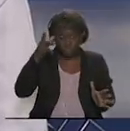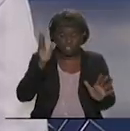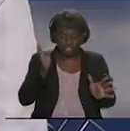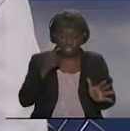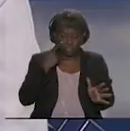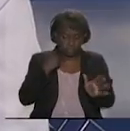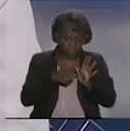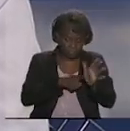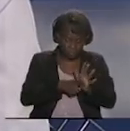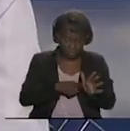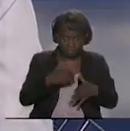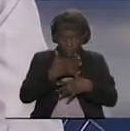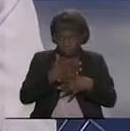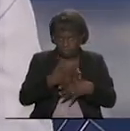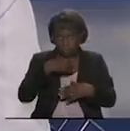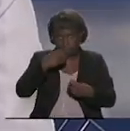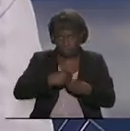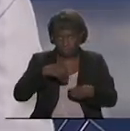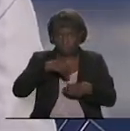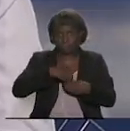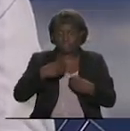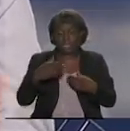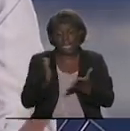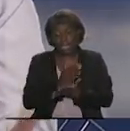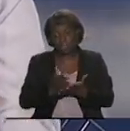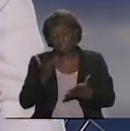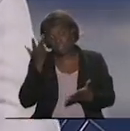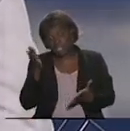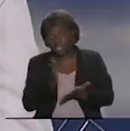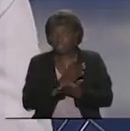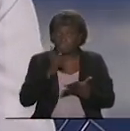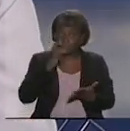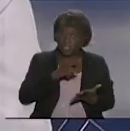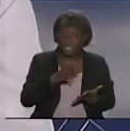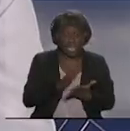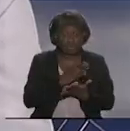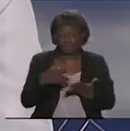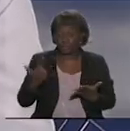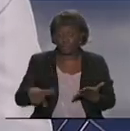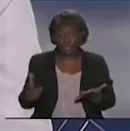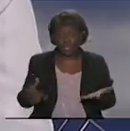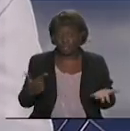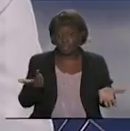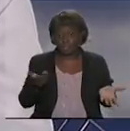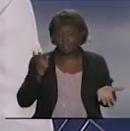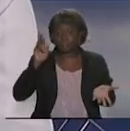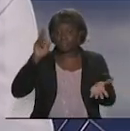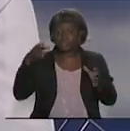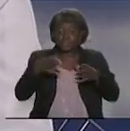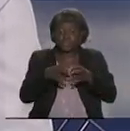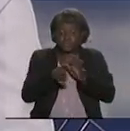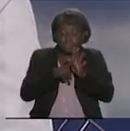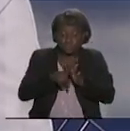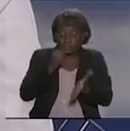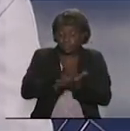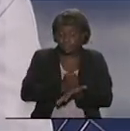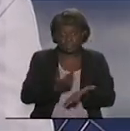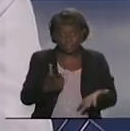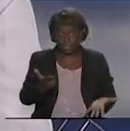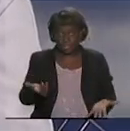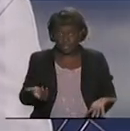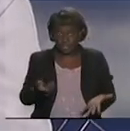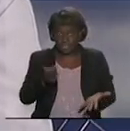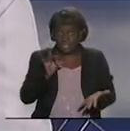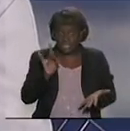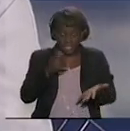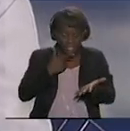municipal. E, dependendo do município, é um pouco mais fácil, um pouco mais difícil. Tem município que ainda não tem, então, nesses